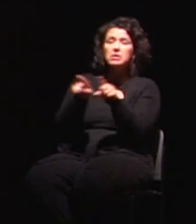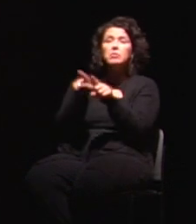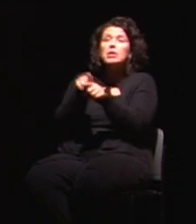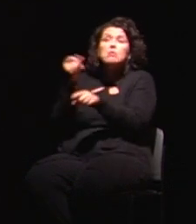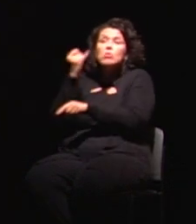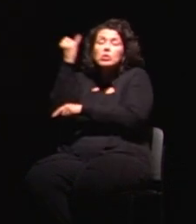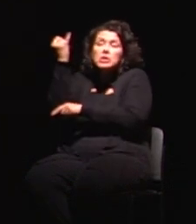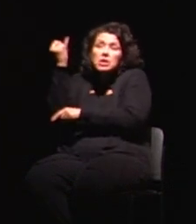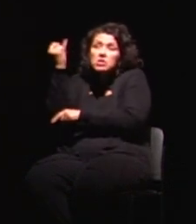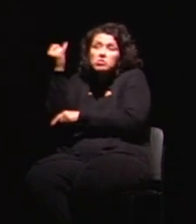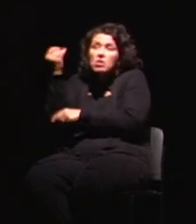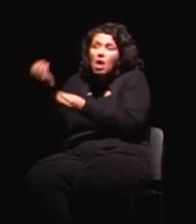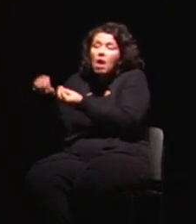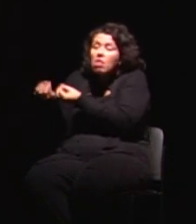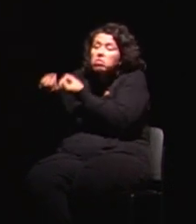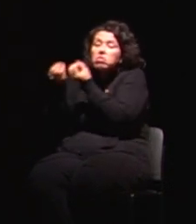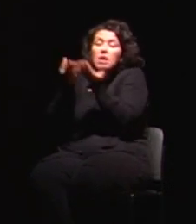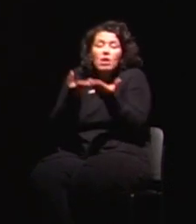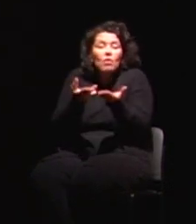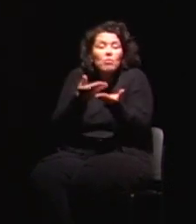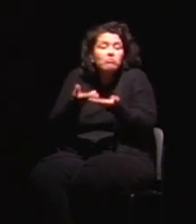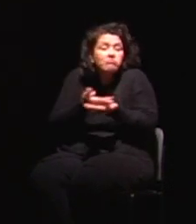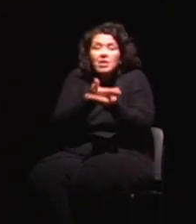deixou também